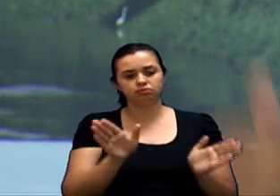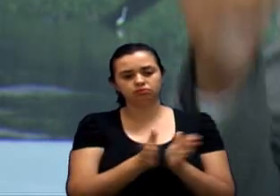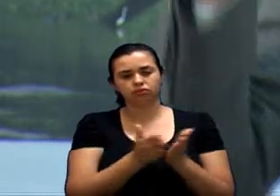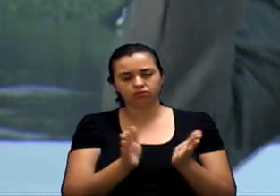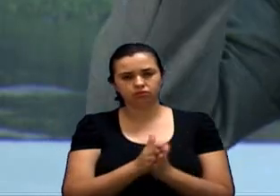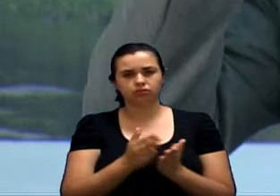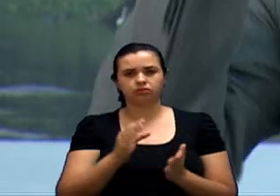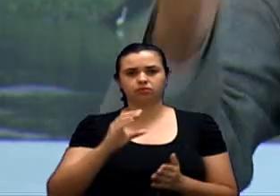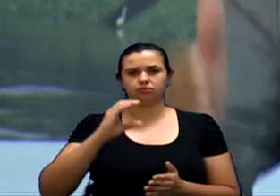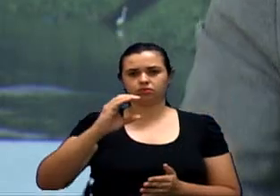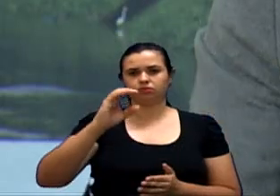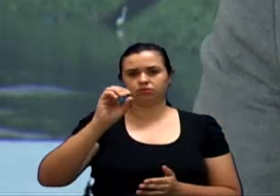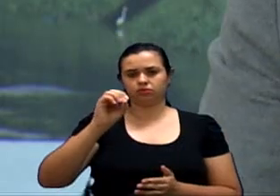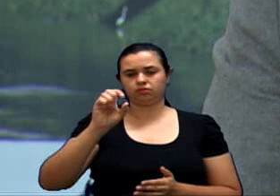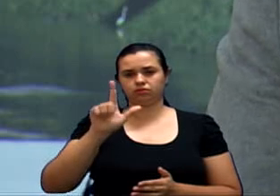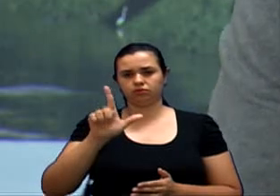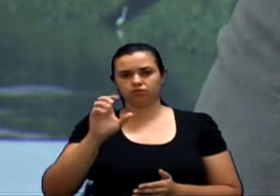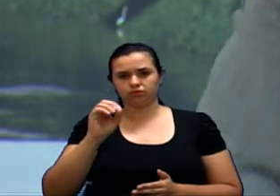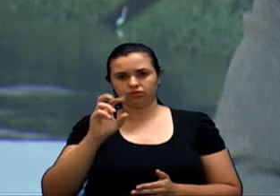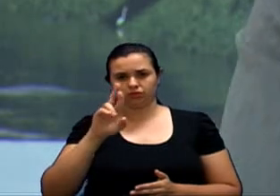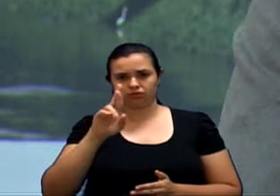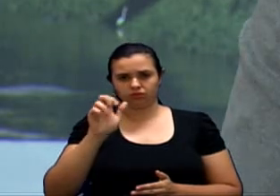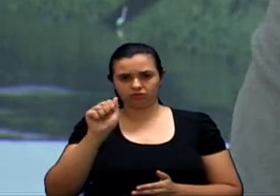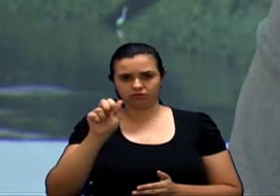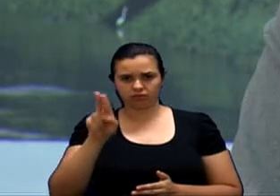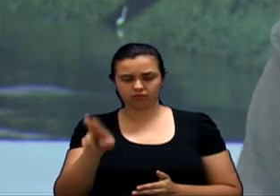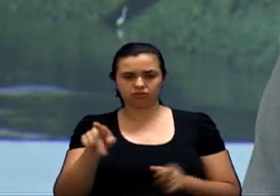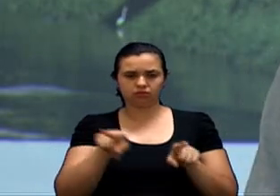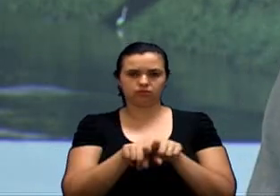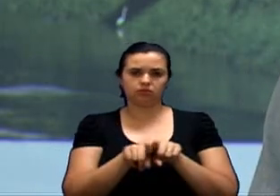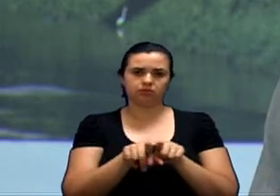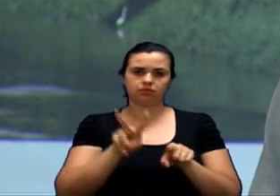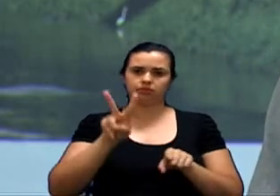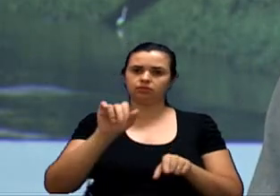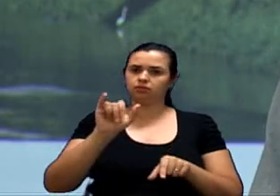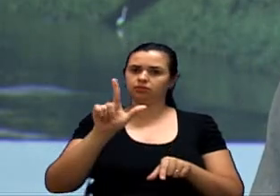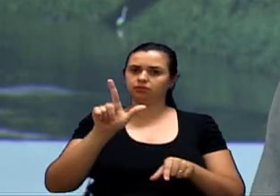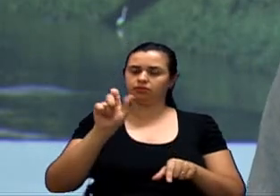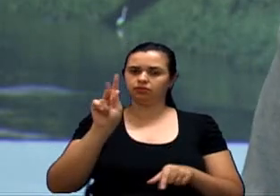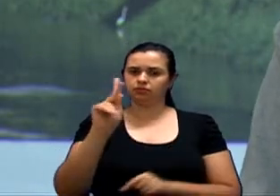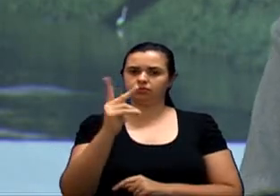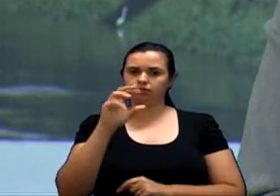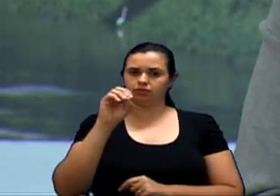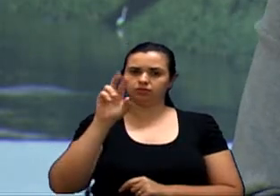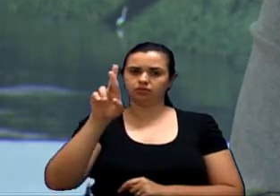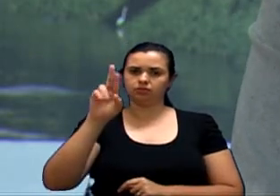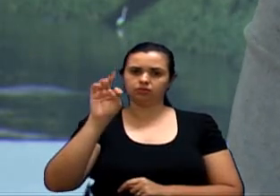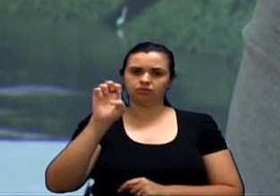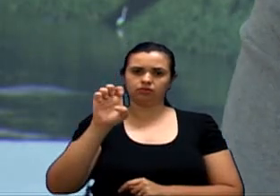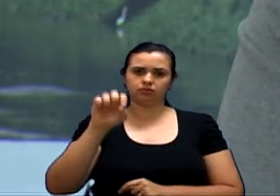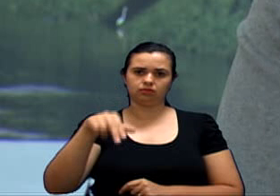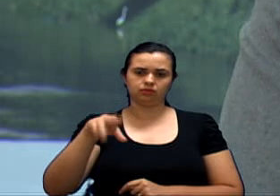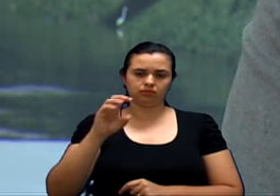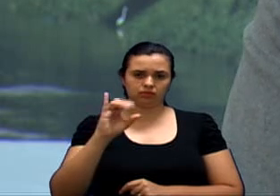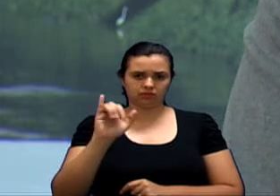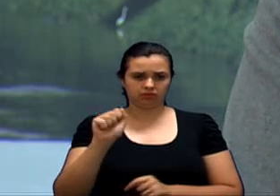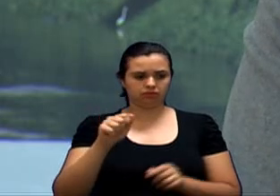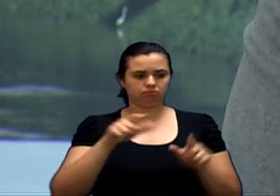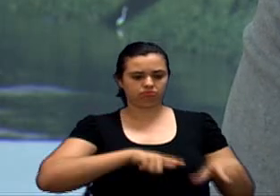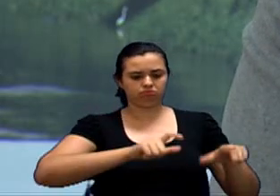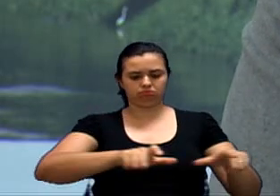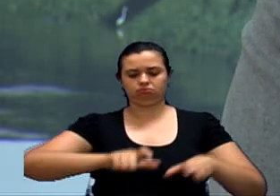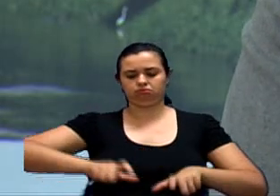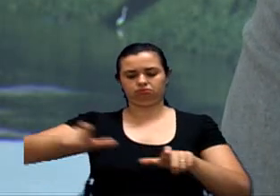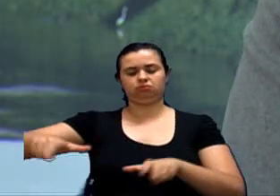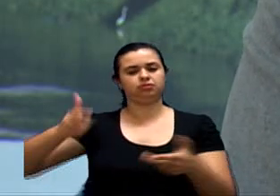Coloral 1, Vila Coloral 2 e toda a Vila Hortência. Então, nós sabemos que foi uma situação estratégica que